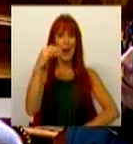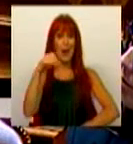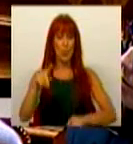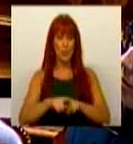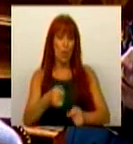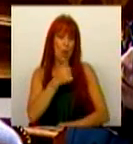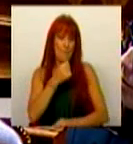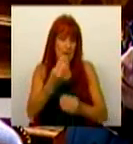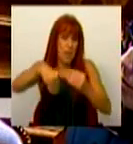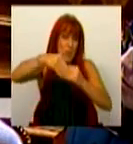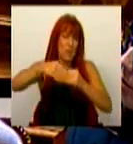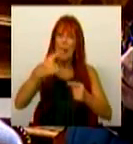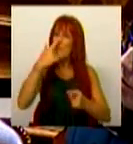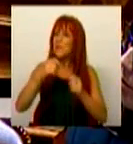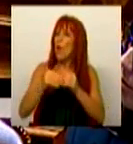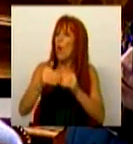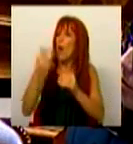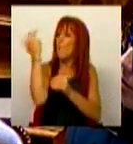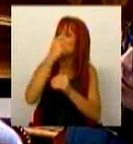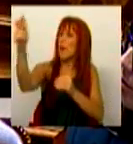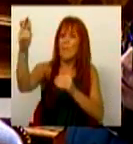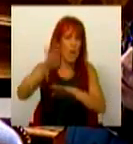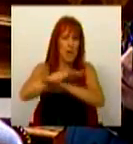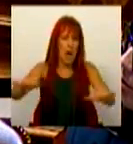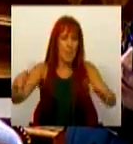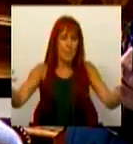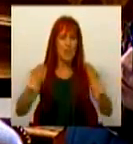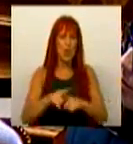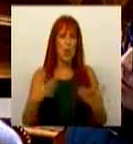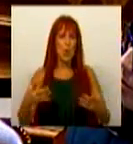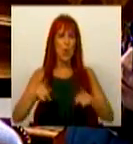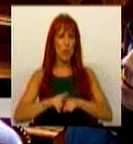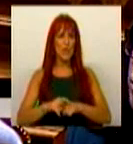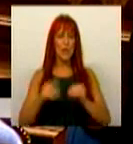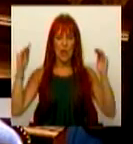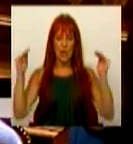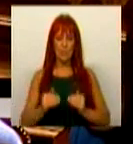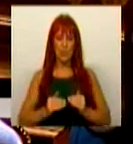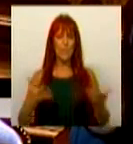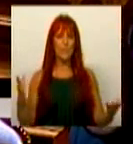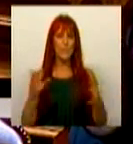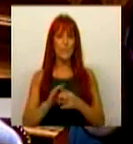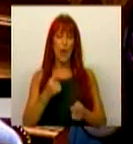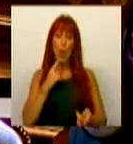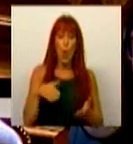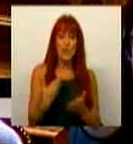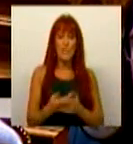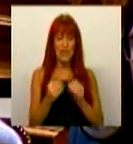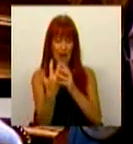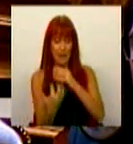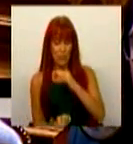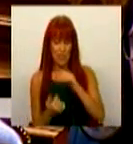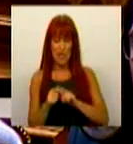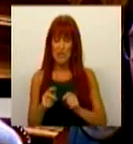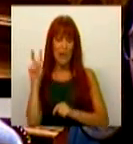fosse uma medida extraordinária, parecia que iria eternizar-se. Nós formulamos as deduções, nomeadamente repondo uma dedução e